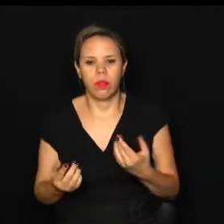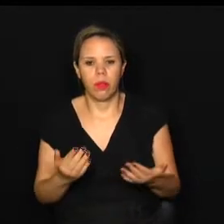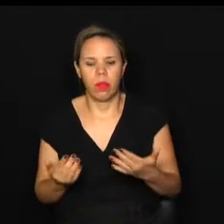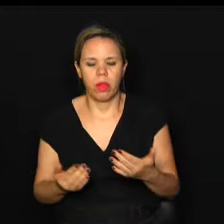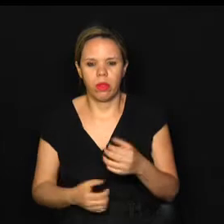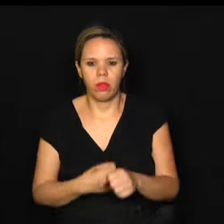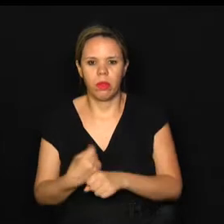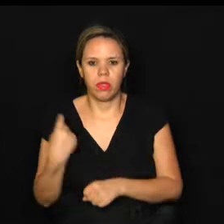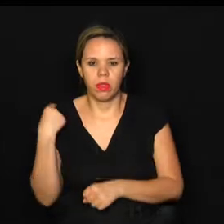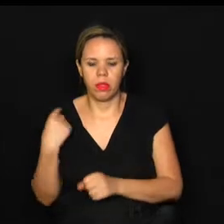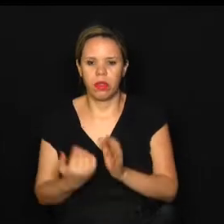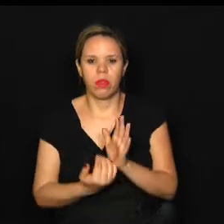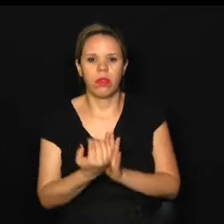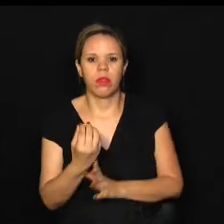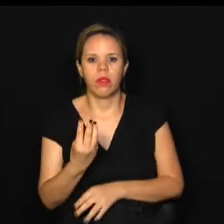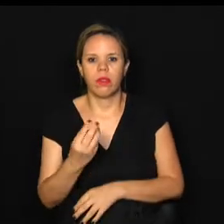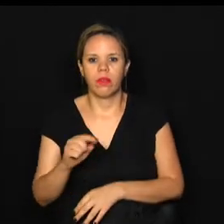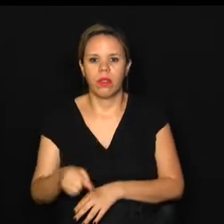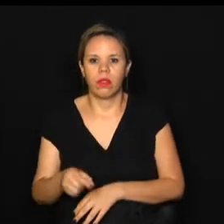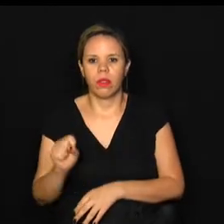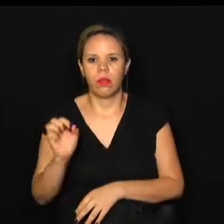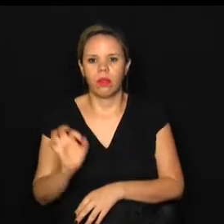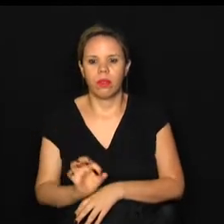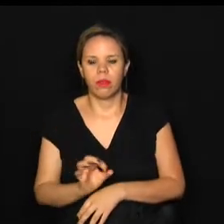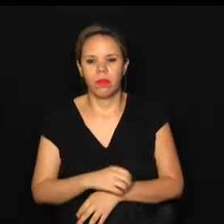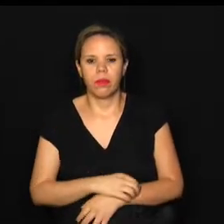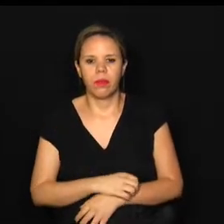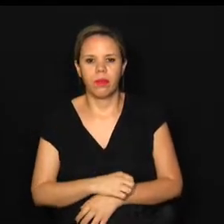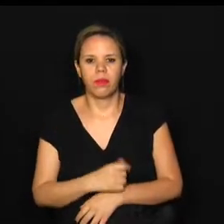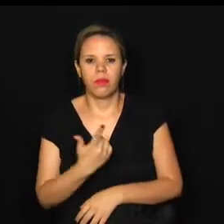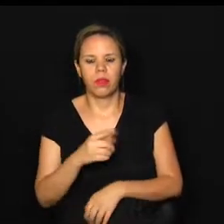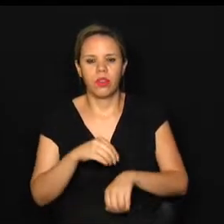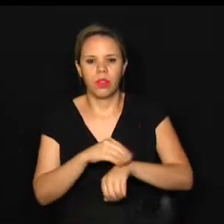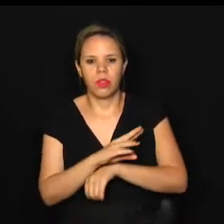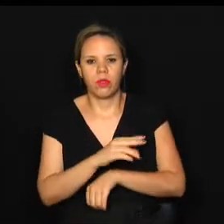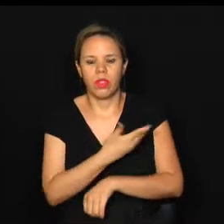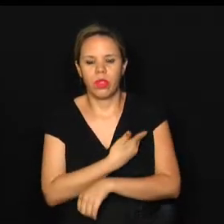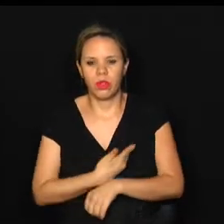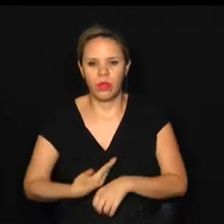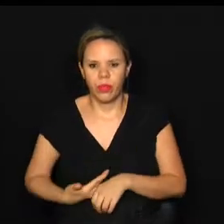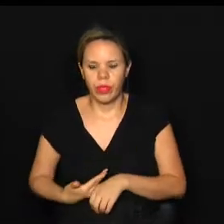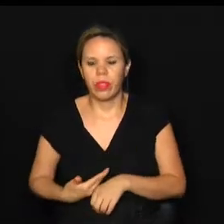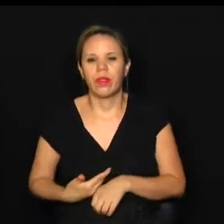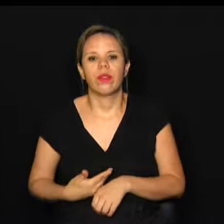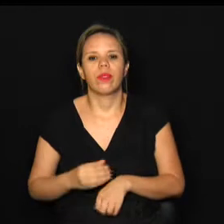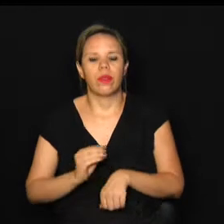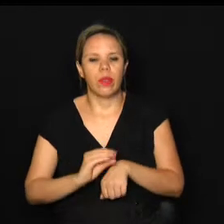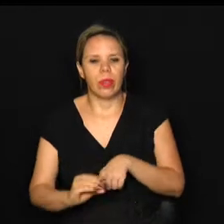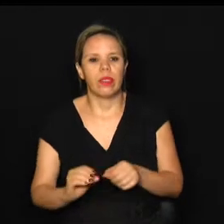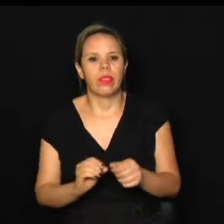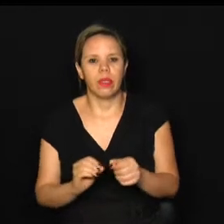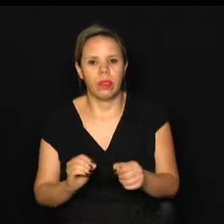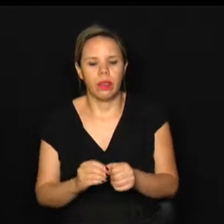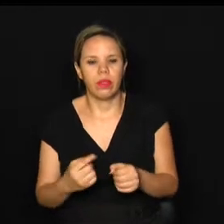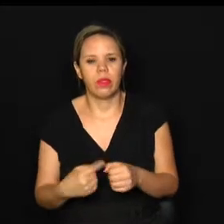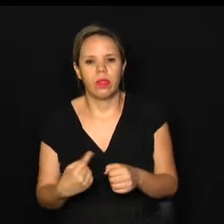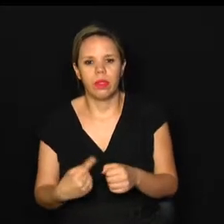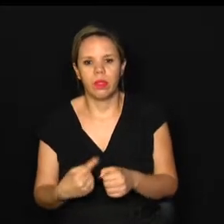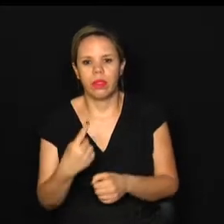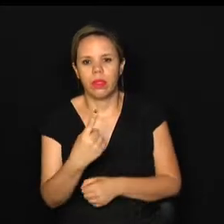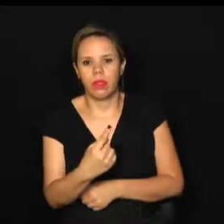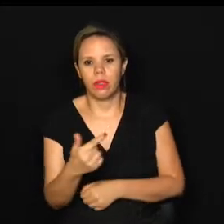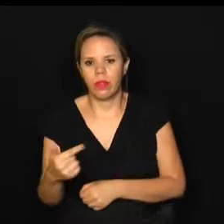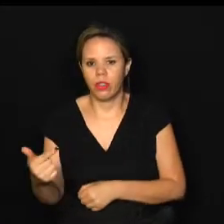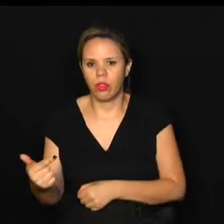um crescimento de 13,8%. Outras transferências da União foram repassadas ao município 122 milhões